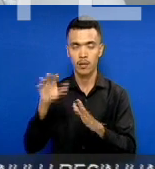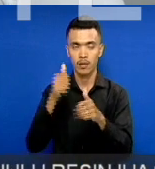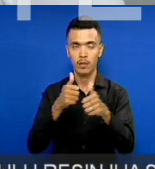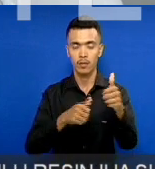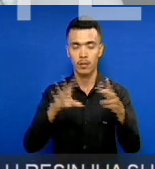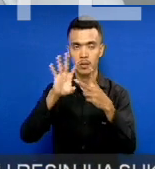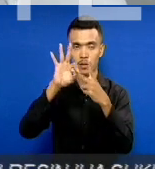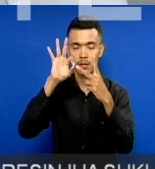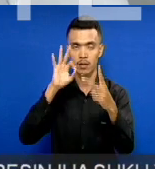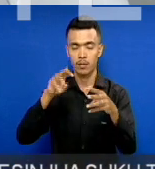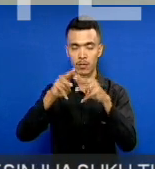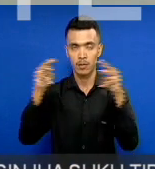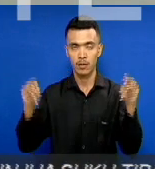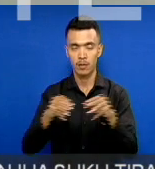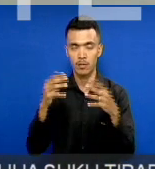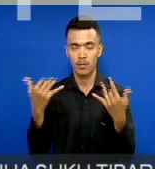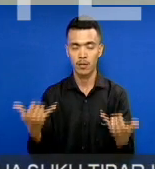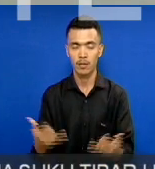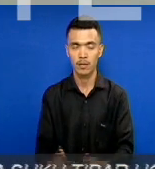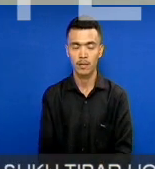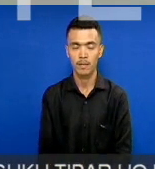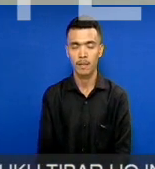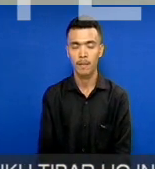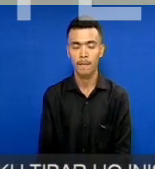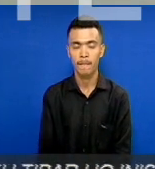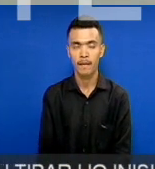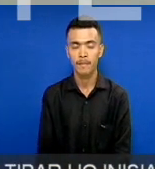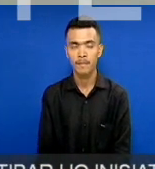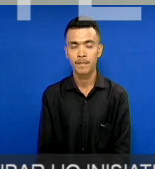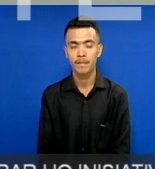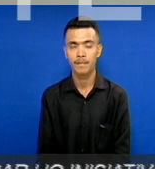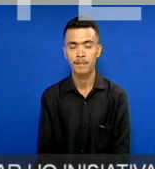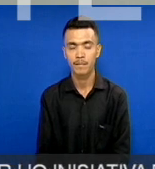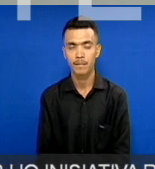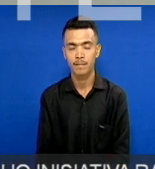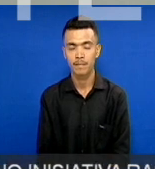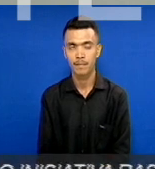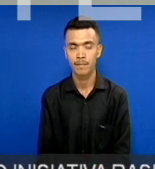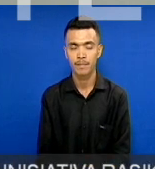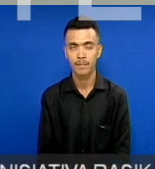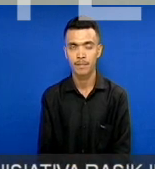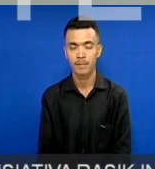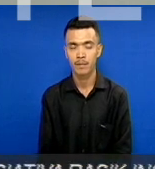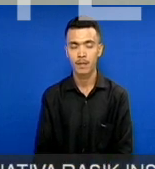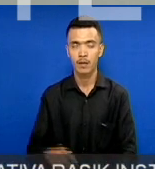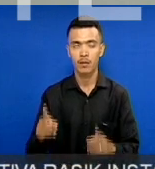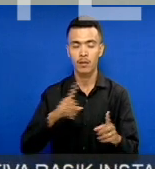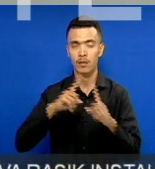municipal ne. Papel presidente e autoridade município ne importante tebes, laus de